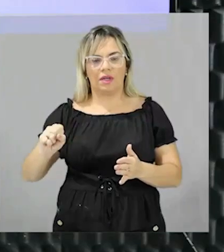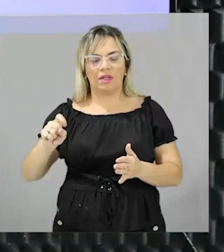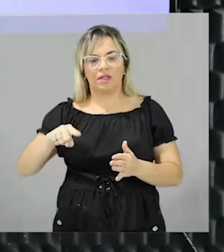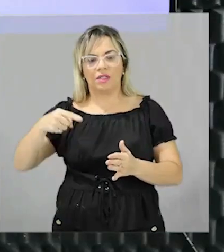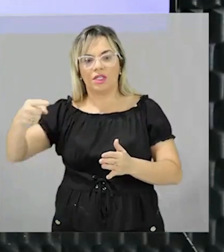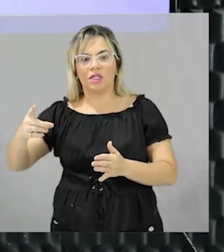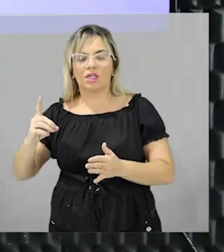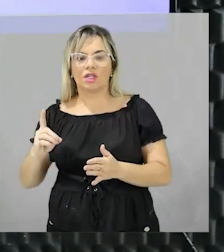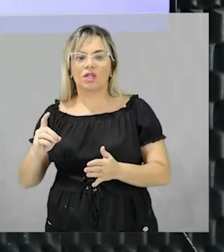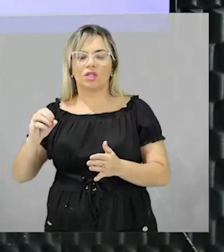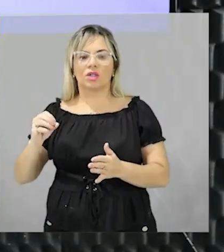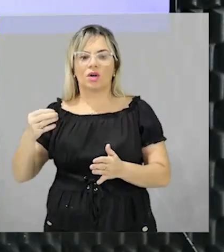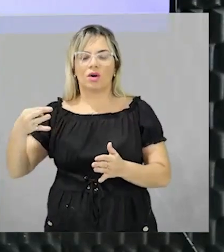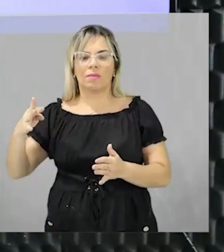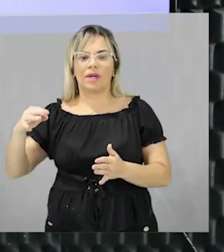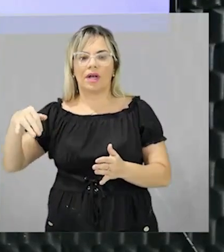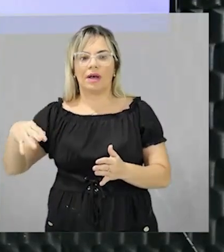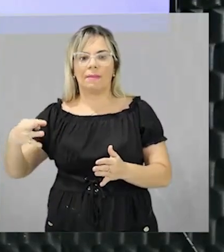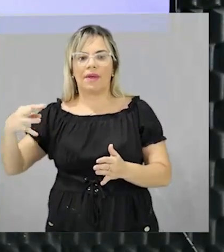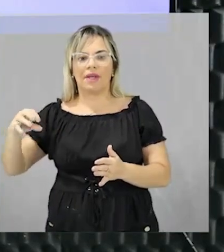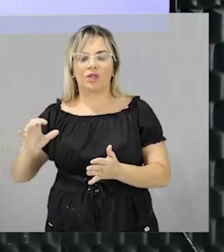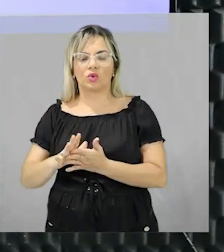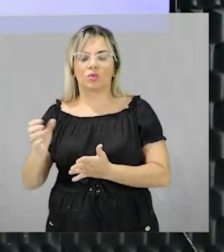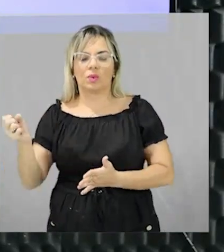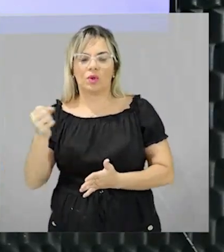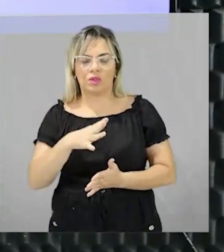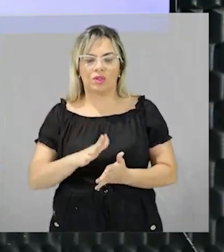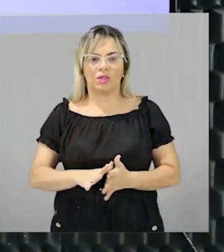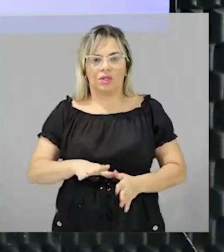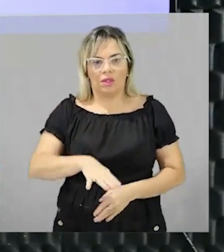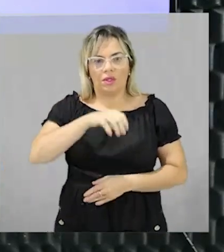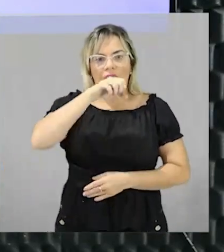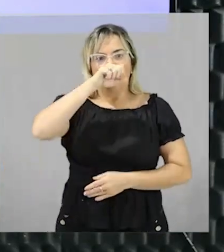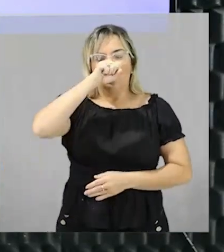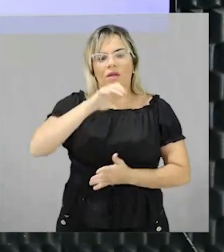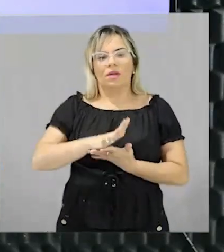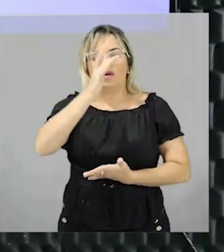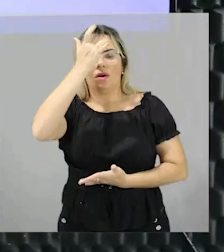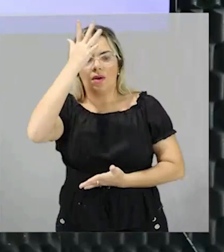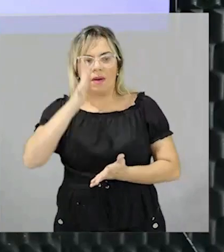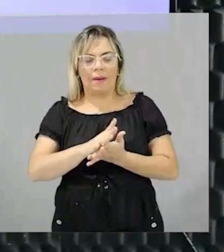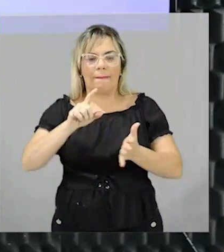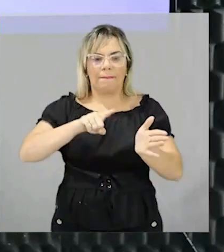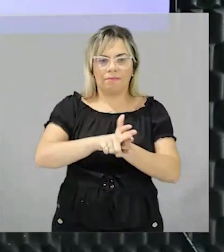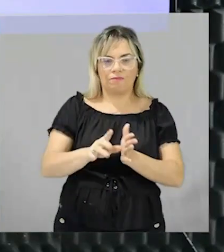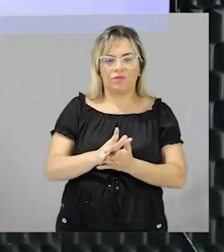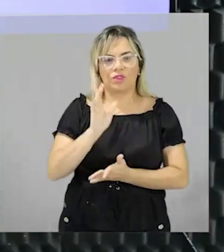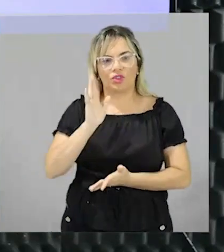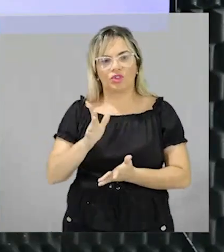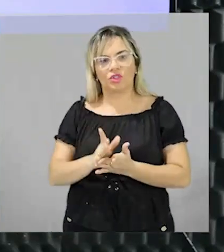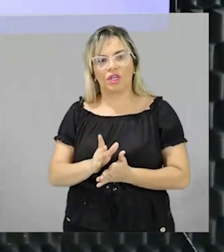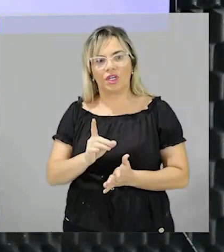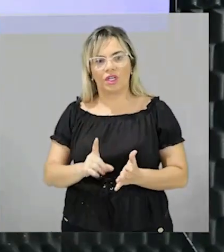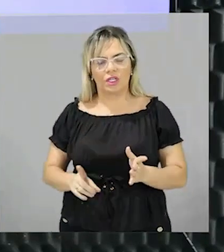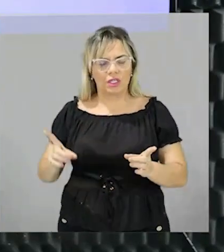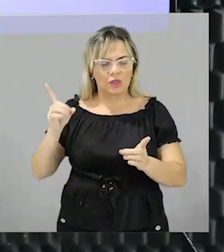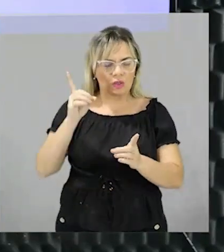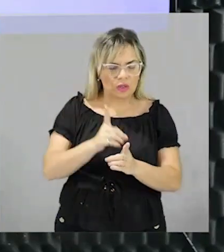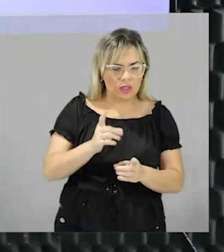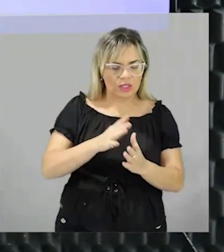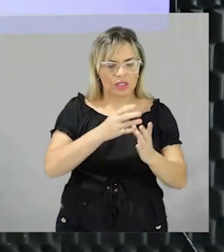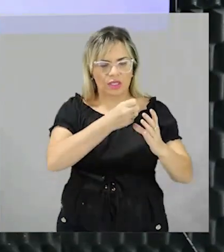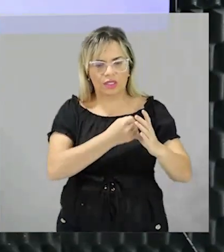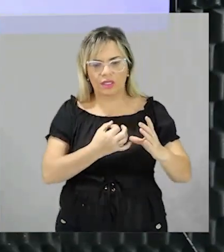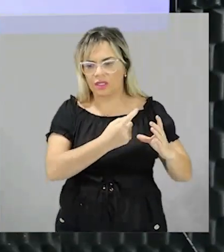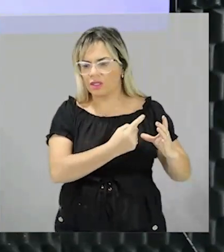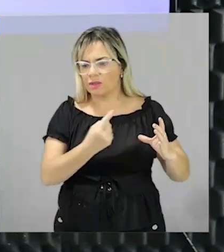agora. Eita, Marcos, foi muita informação. Foi. Mas agora fica fácil a questão, porque a gente já identificou as características de cada uma. E aí o texto,